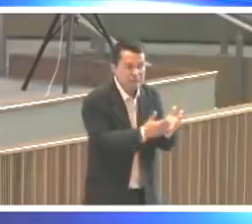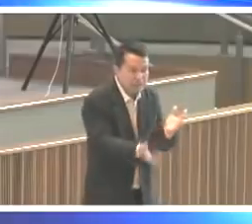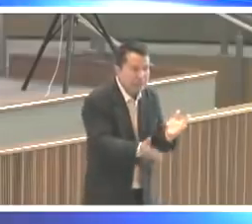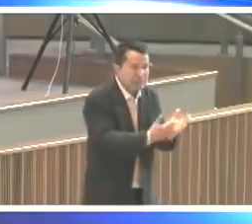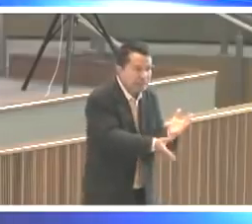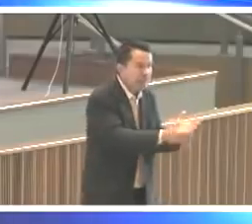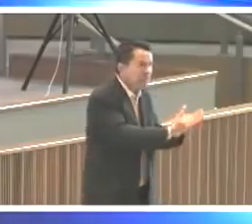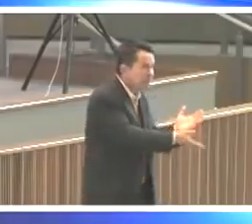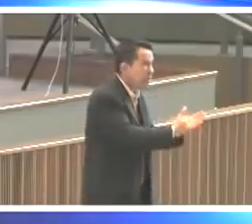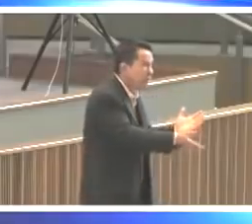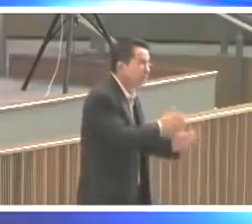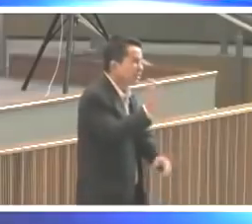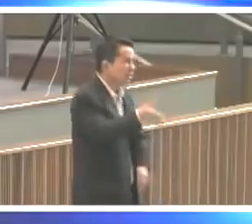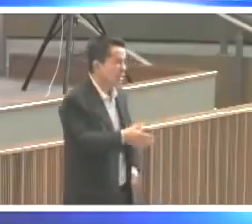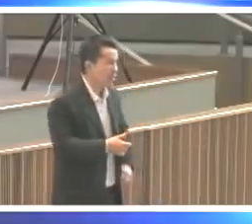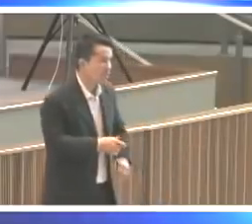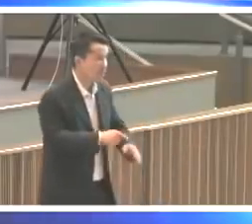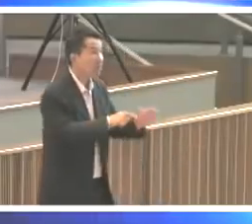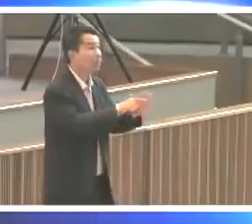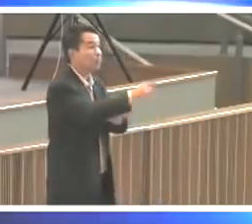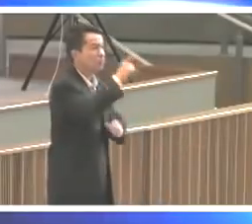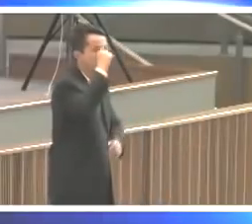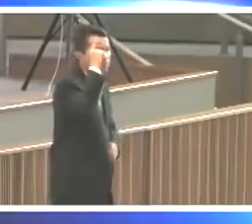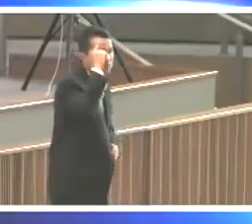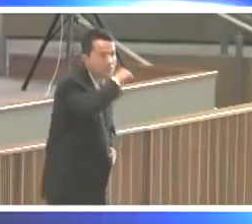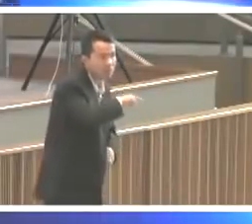Agora eu vou fazer uma pergunta mais difícil.